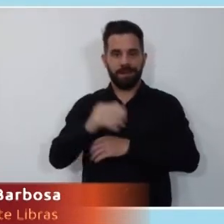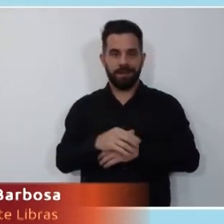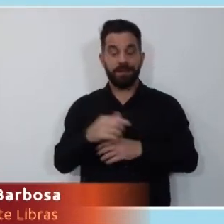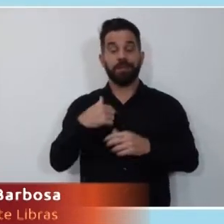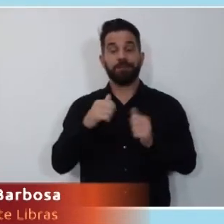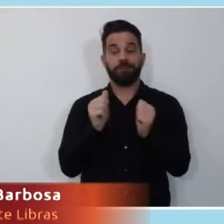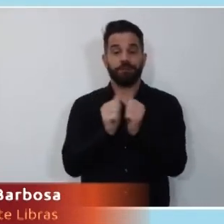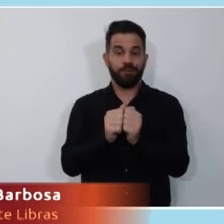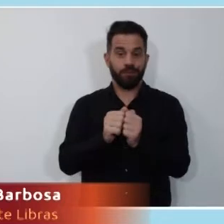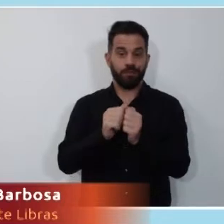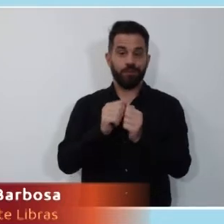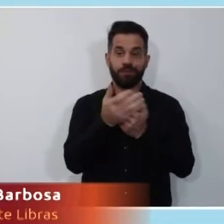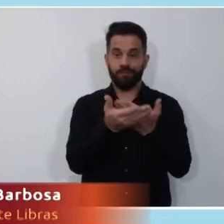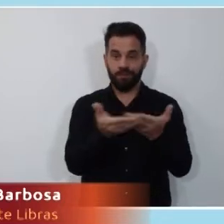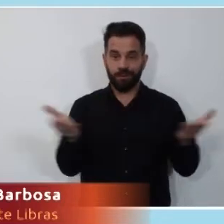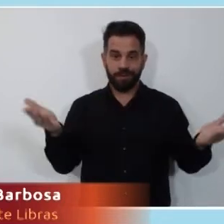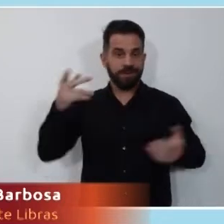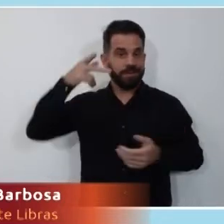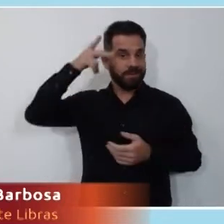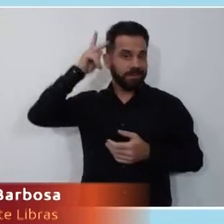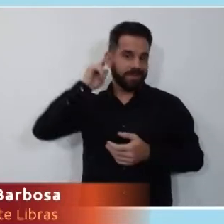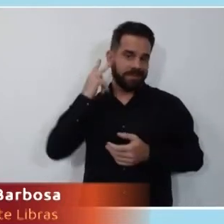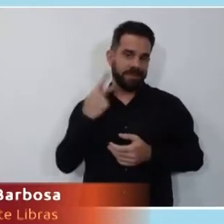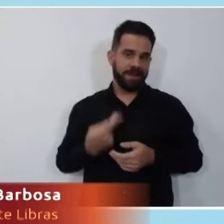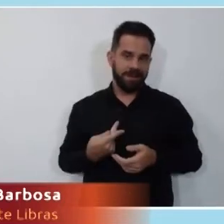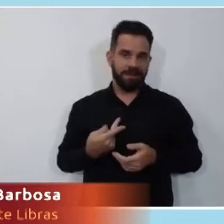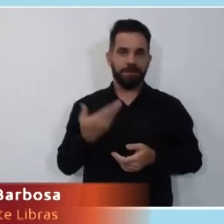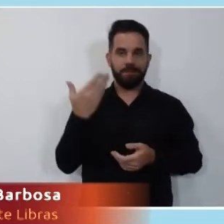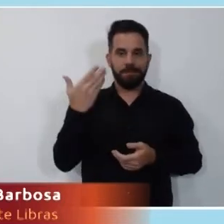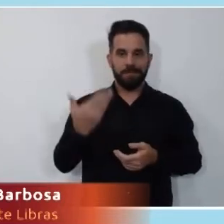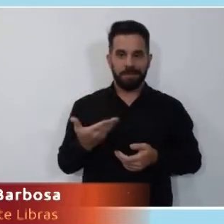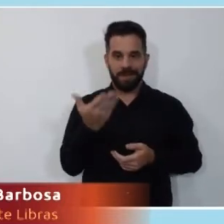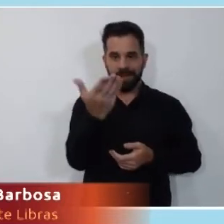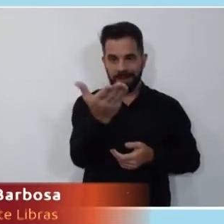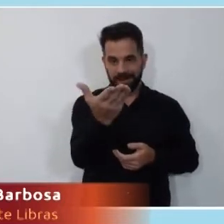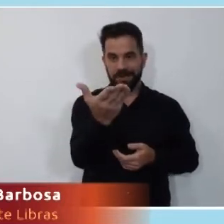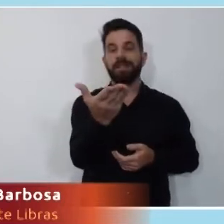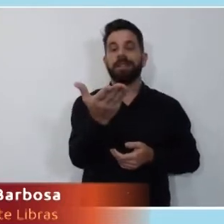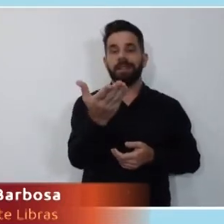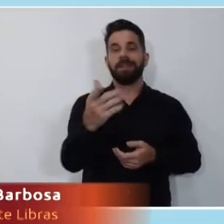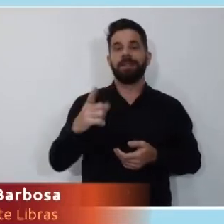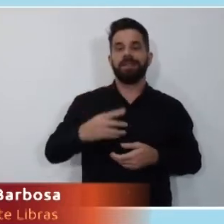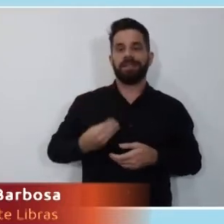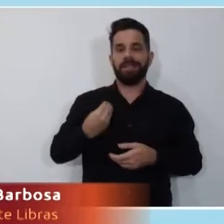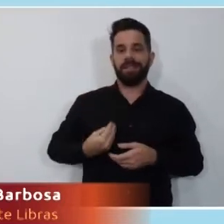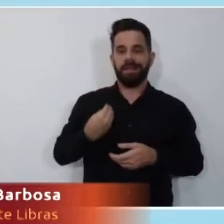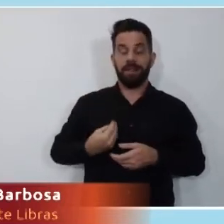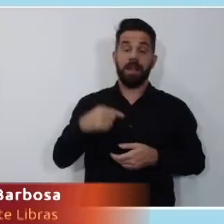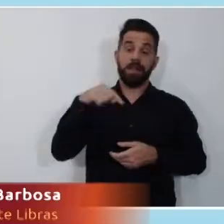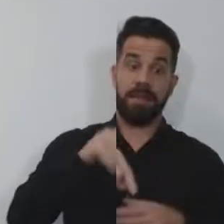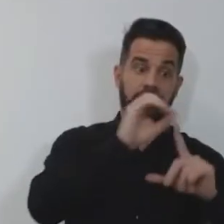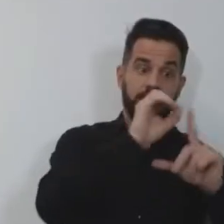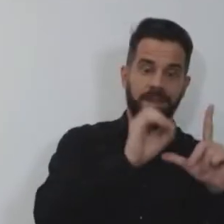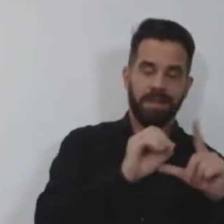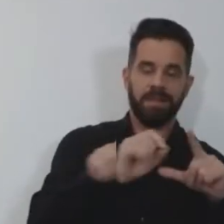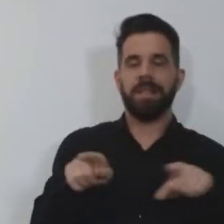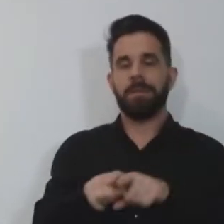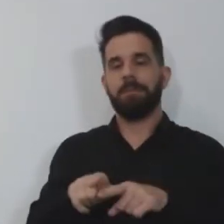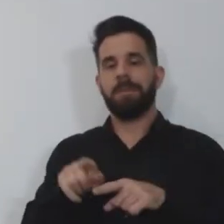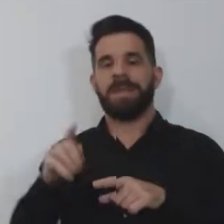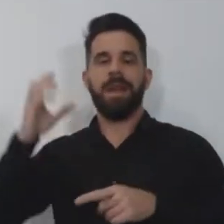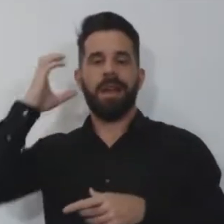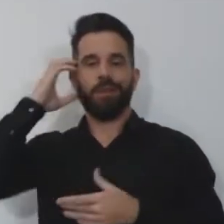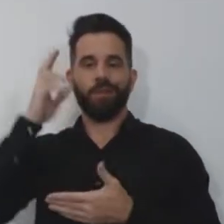até às 5h30 da tarde, aqui na TV UFG e na Rádio Universitária. Quem também fica conosco é